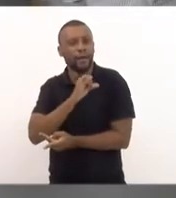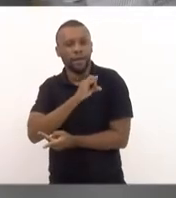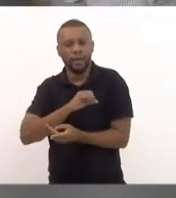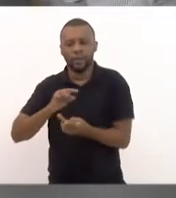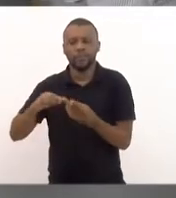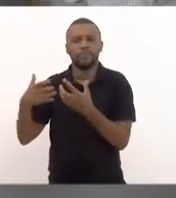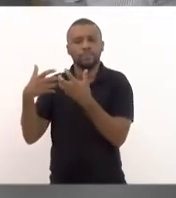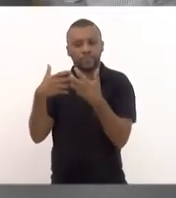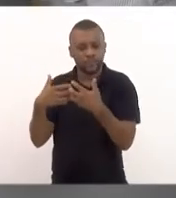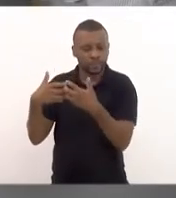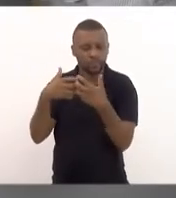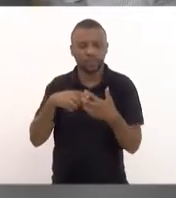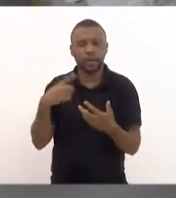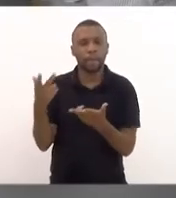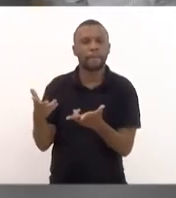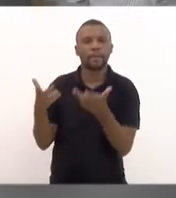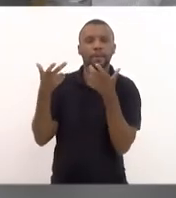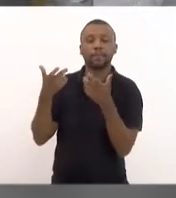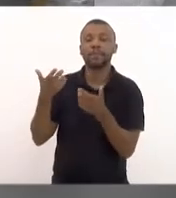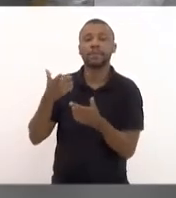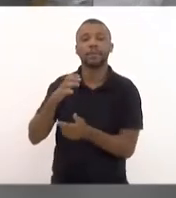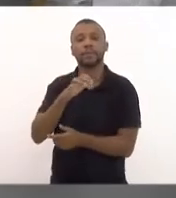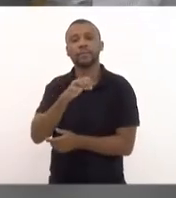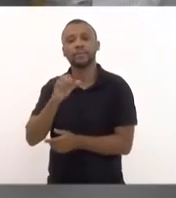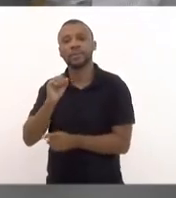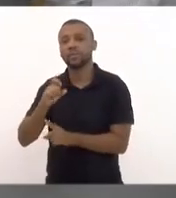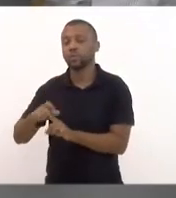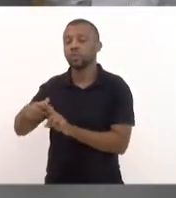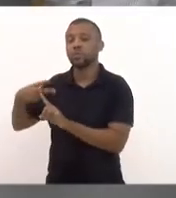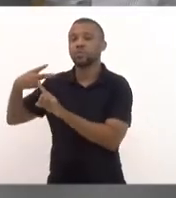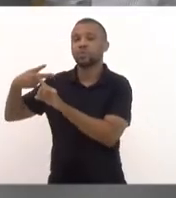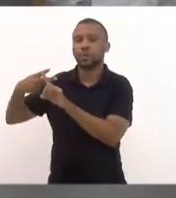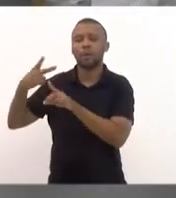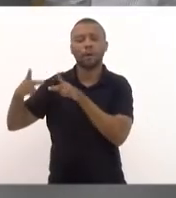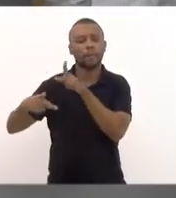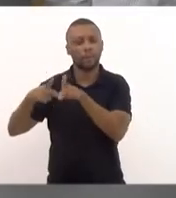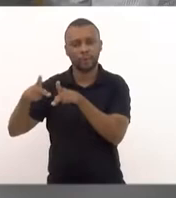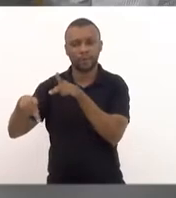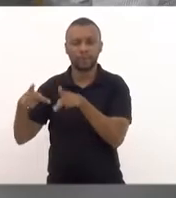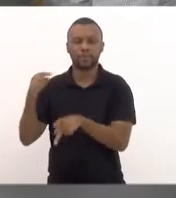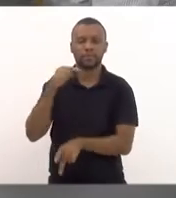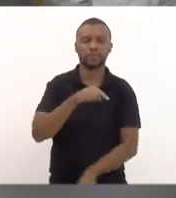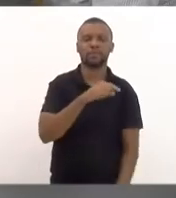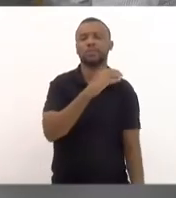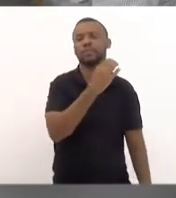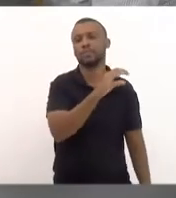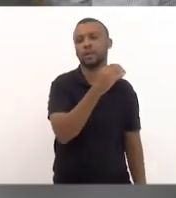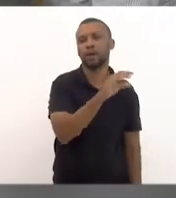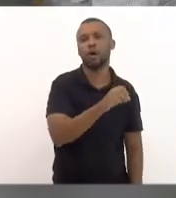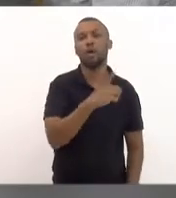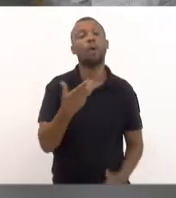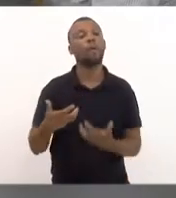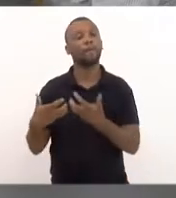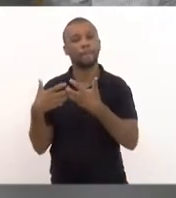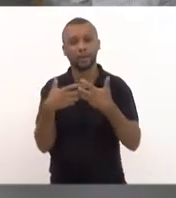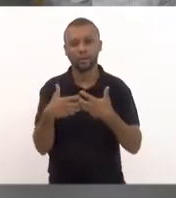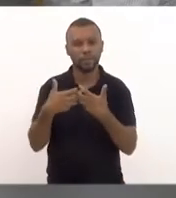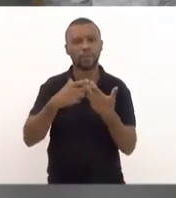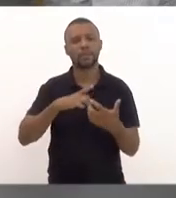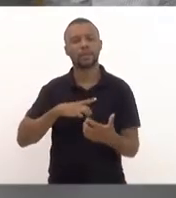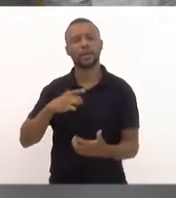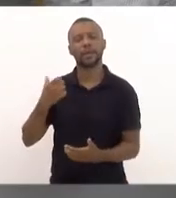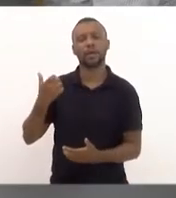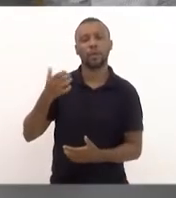de Caxias, com o dobro da população de Niterói, 3 vezes mais do que Petrópolis, está gerando um número ainda